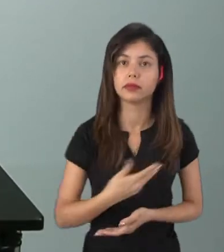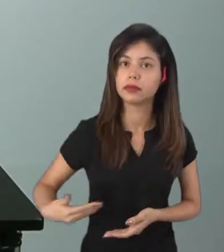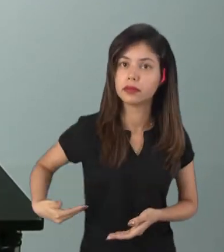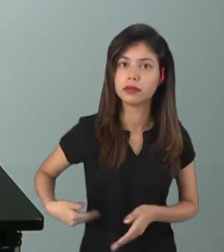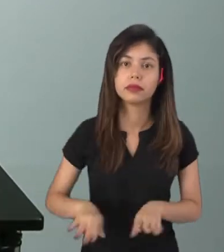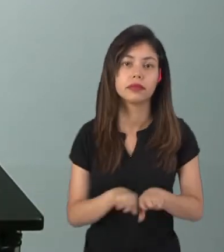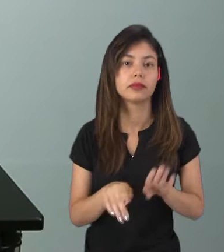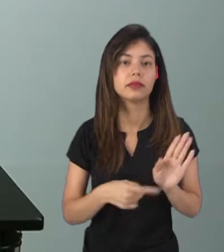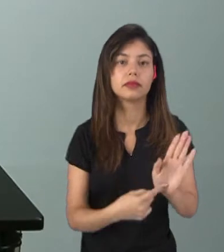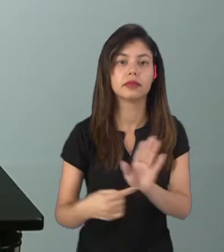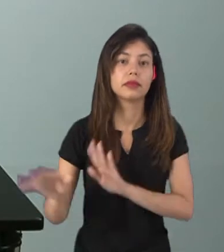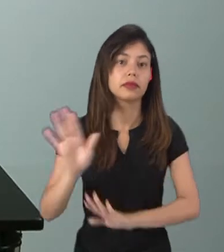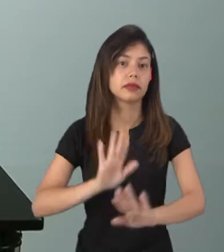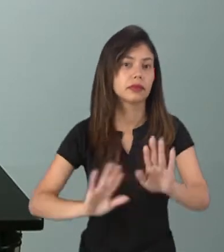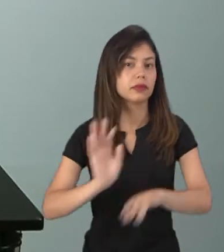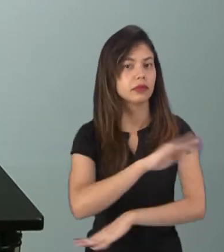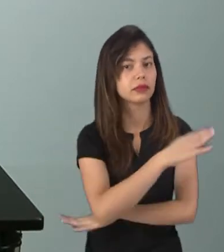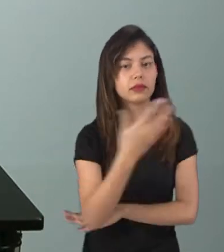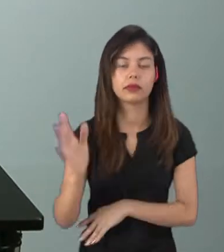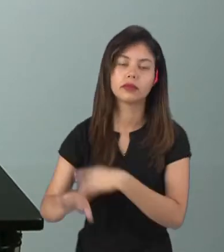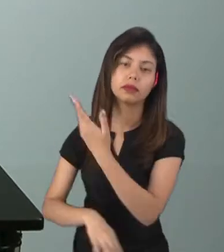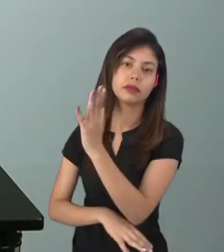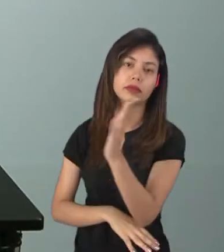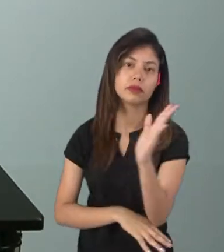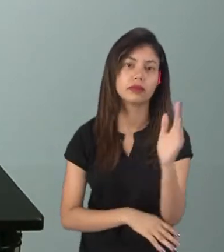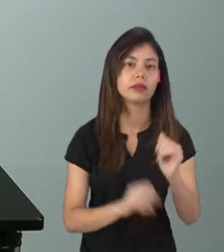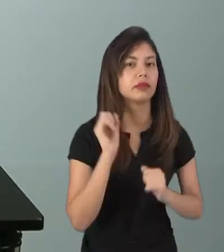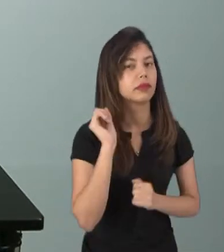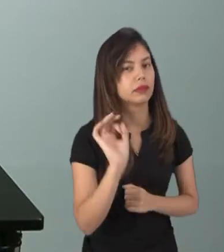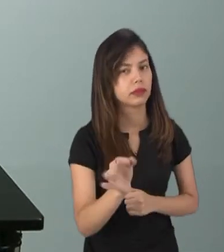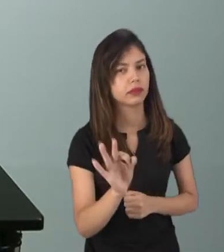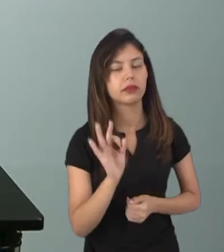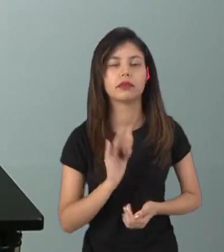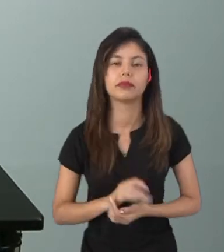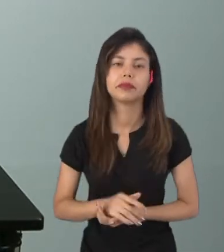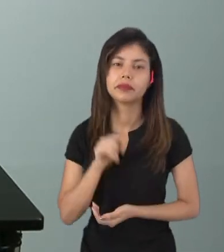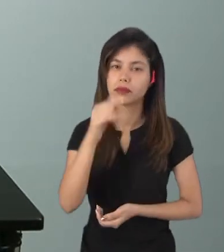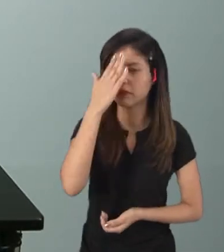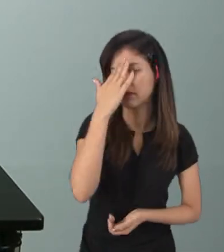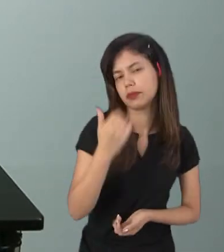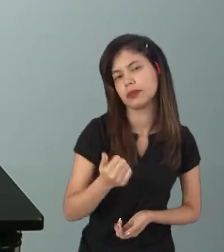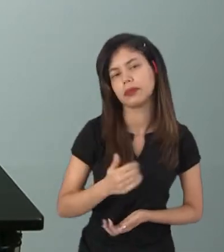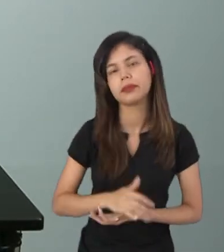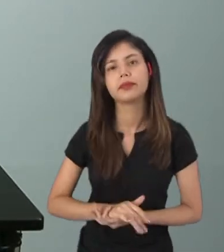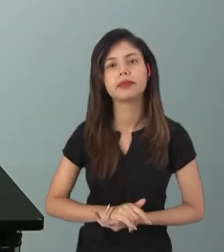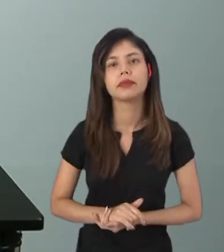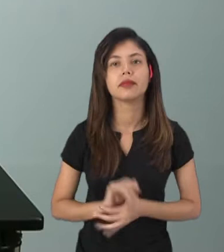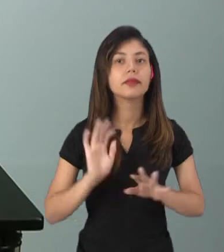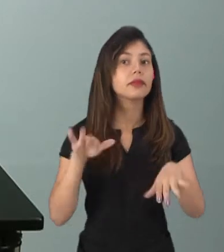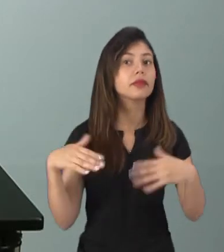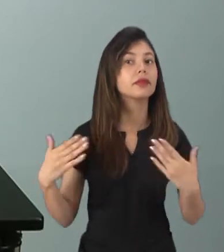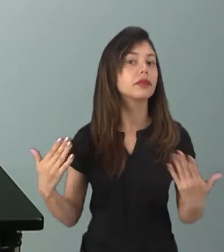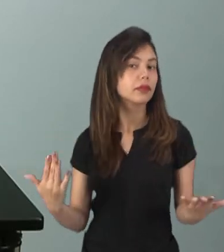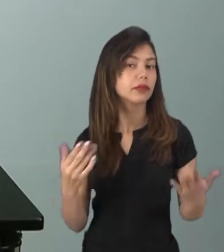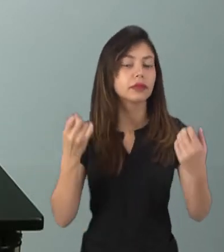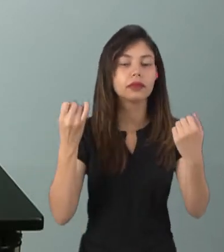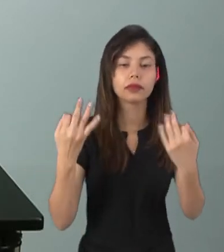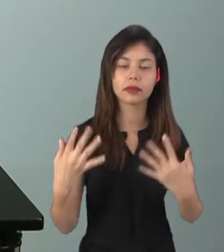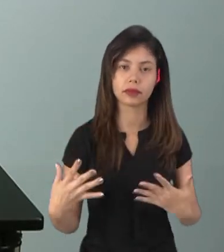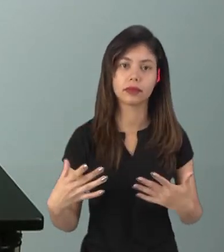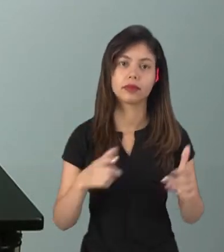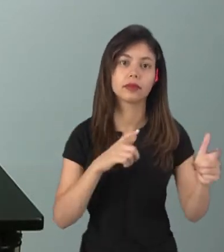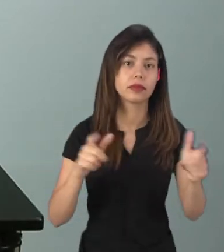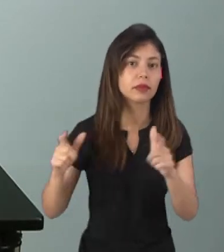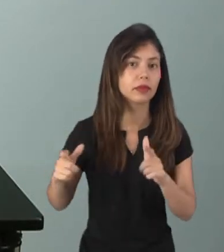público, privado e de conservação ambiental, certinho? Mas você sabe qual é a definição